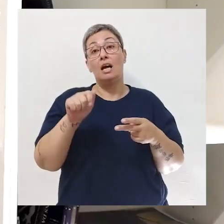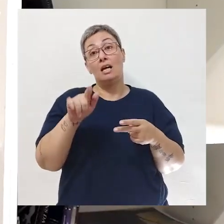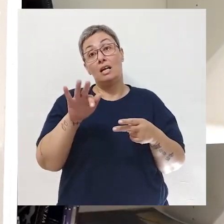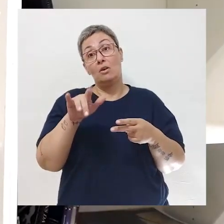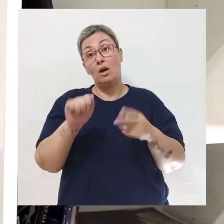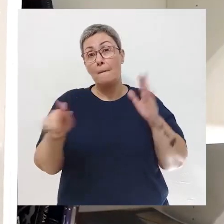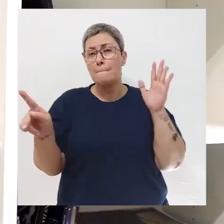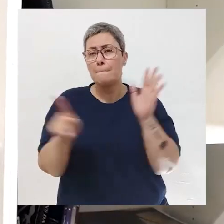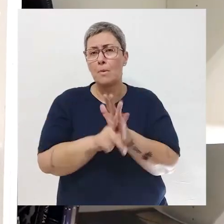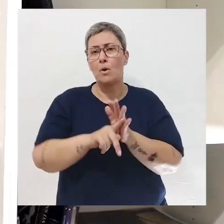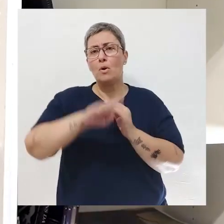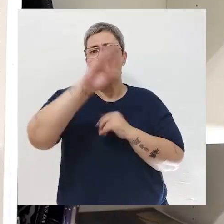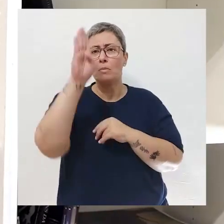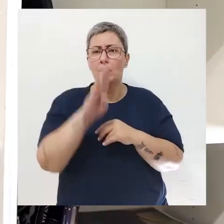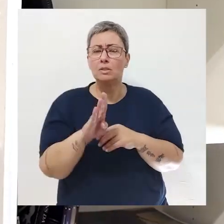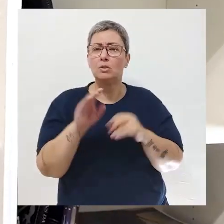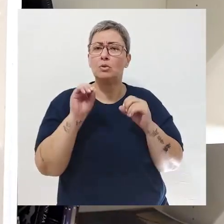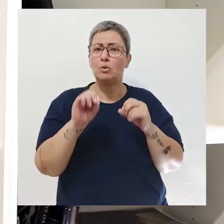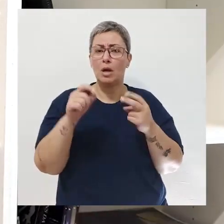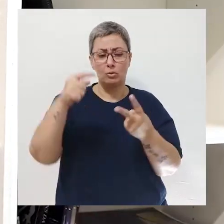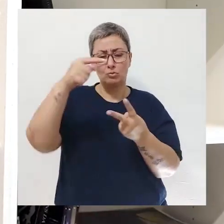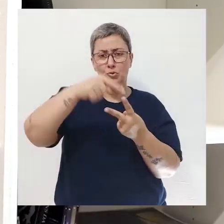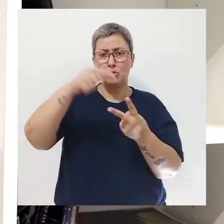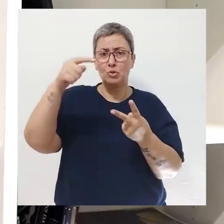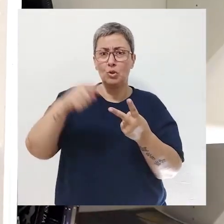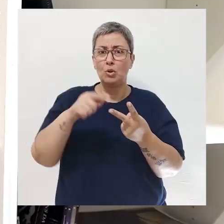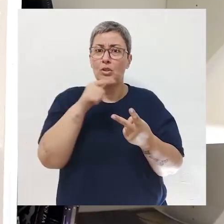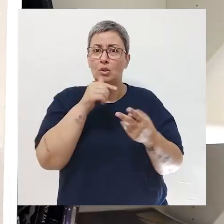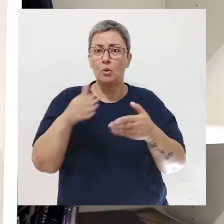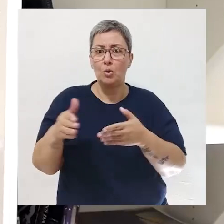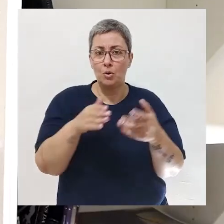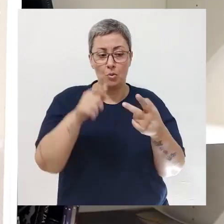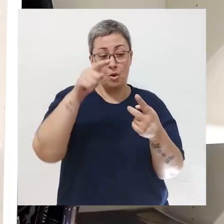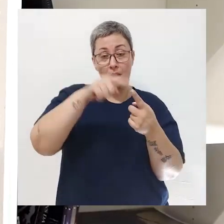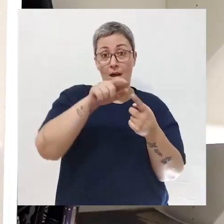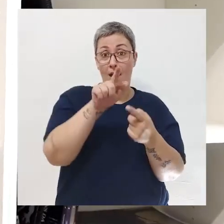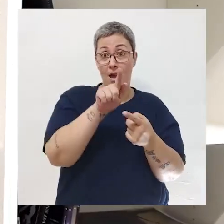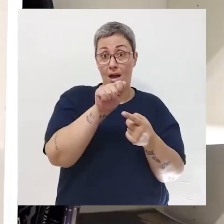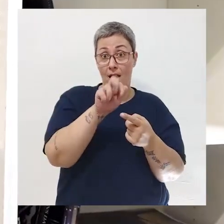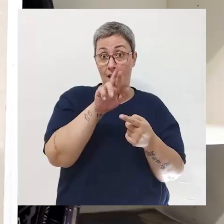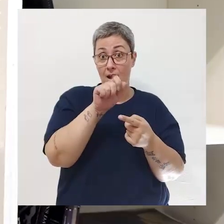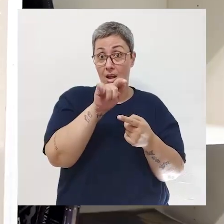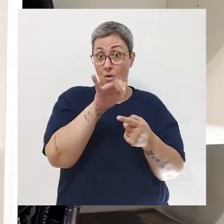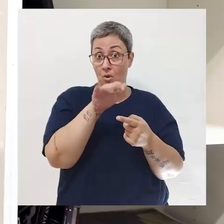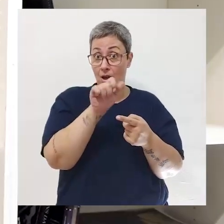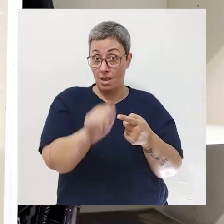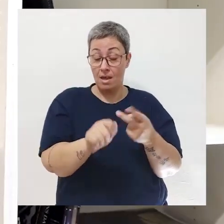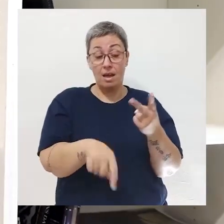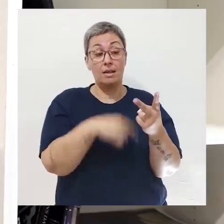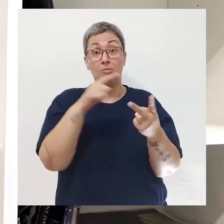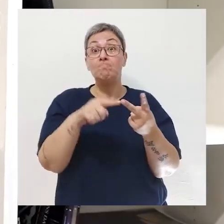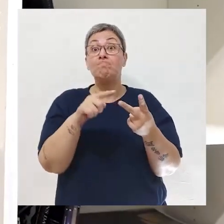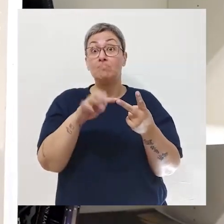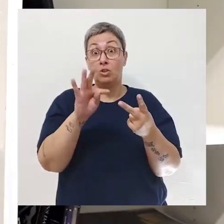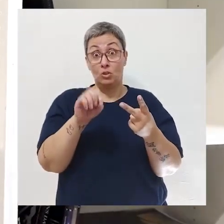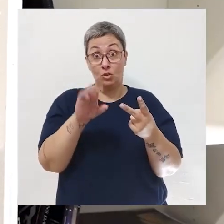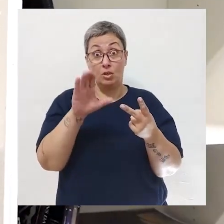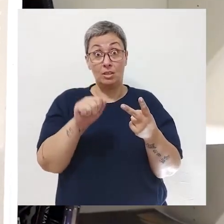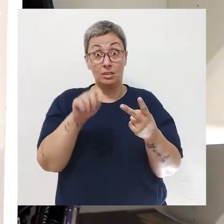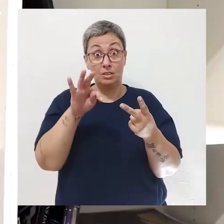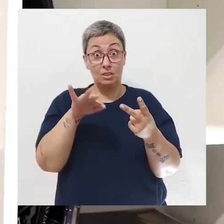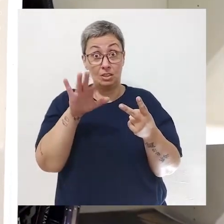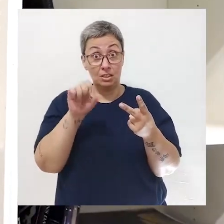genuinamente brasileira, em que seus 2 principais rios, o Araguaia, principal afluente, e o Tocantins,